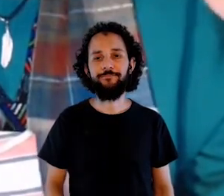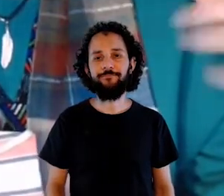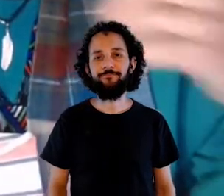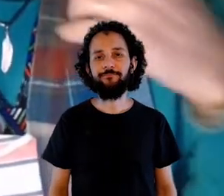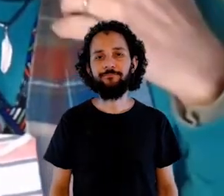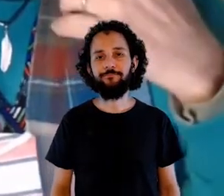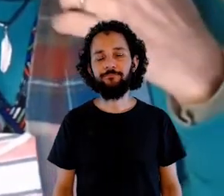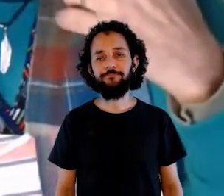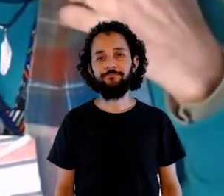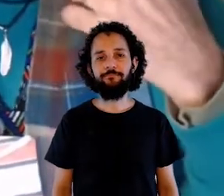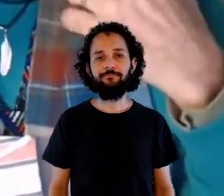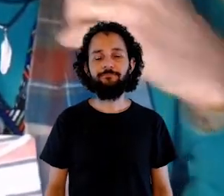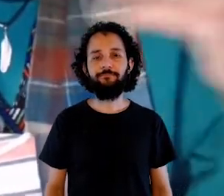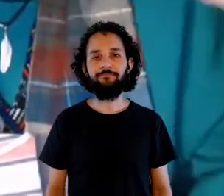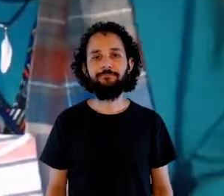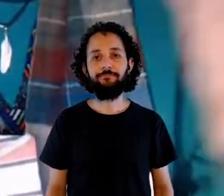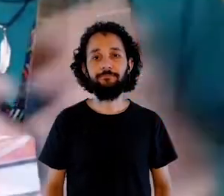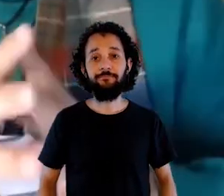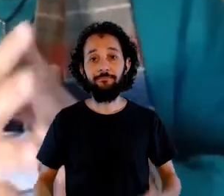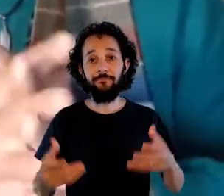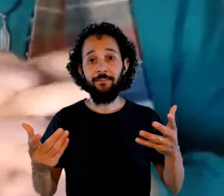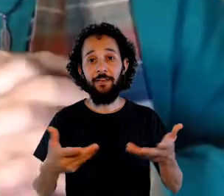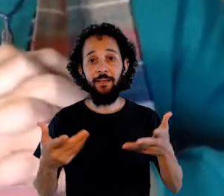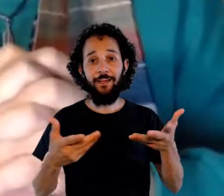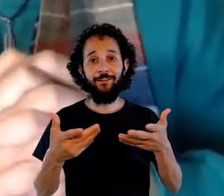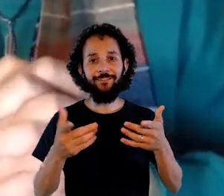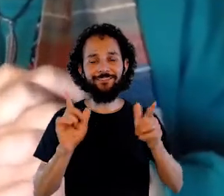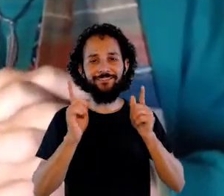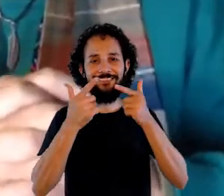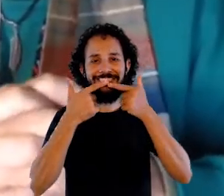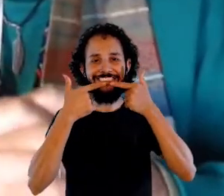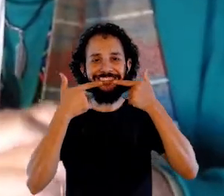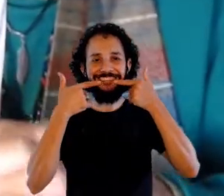Agora todo mundo vai ficar com um sorriso na boca. Né?